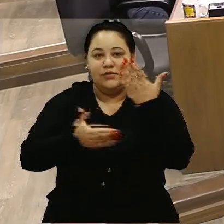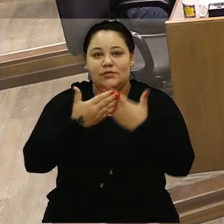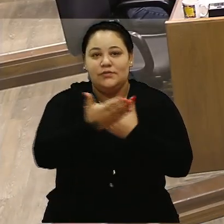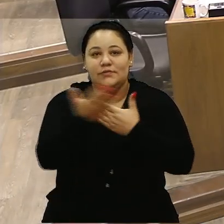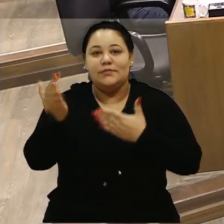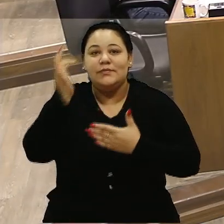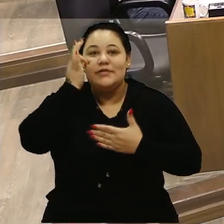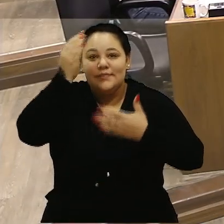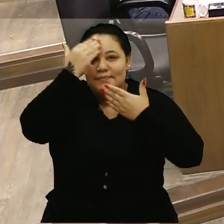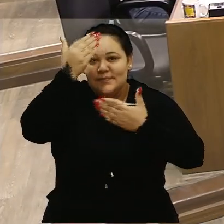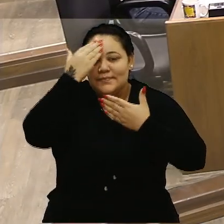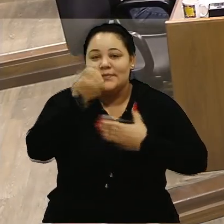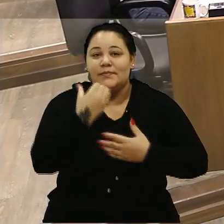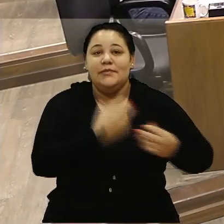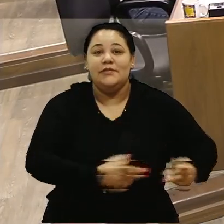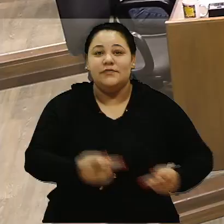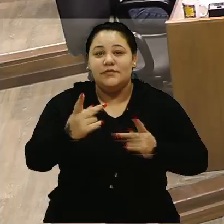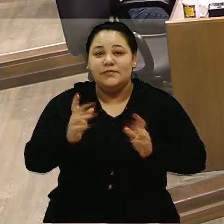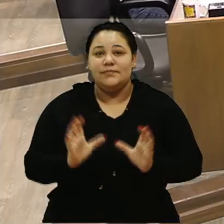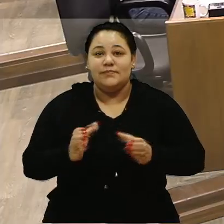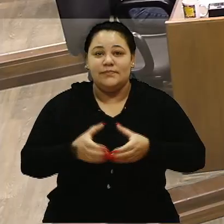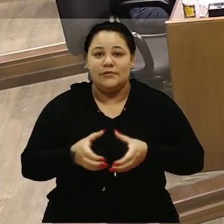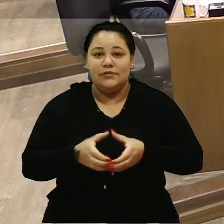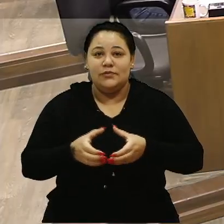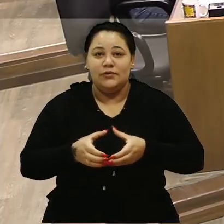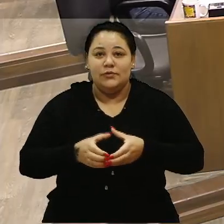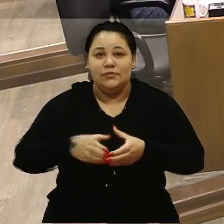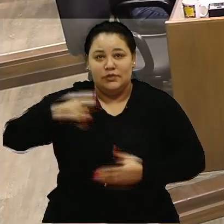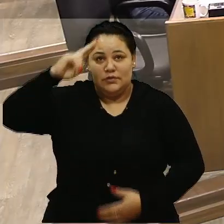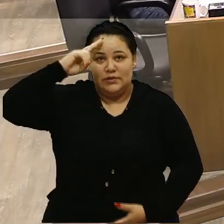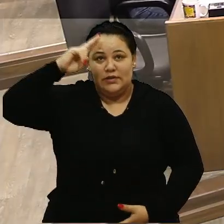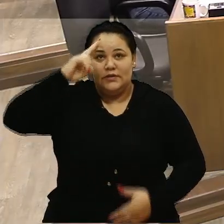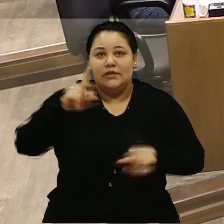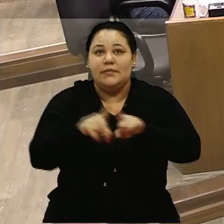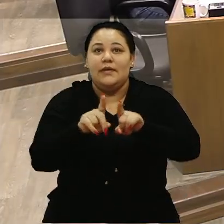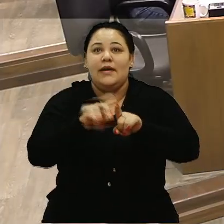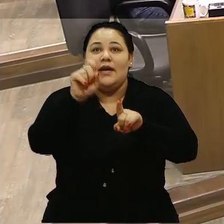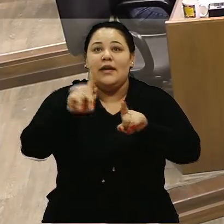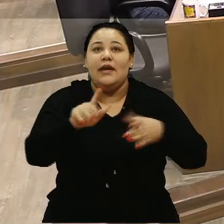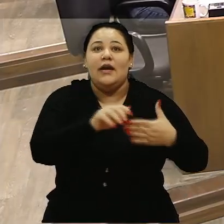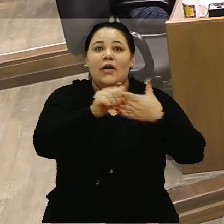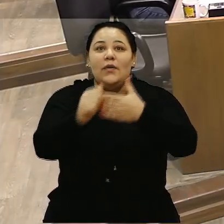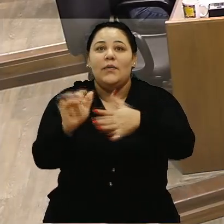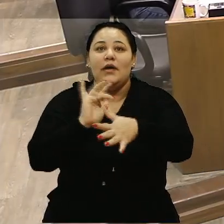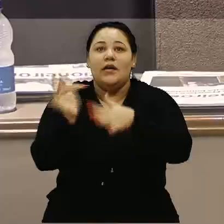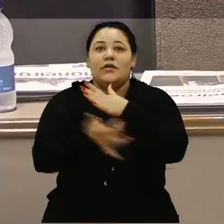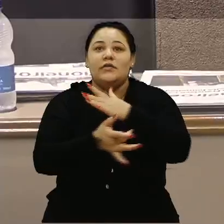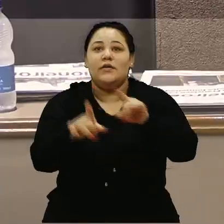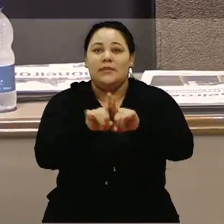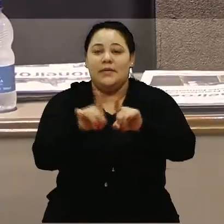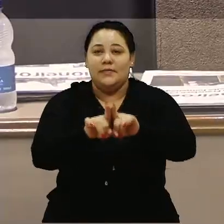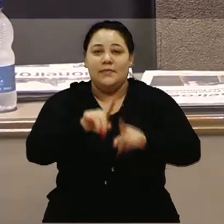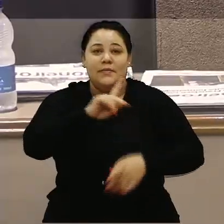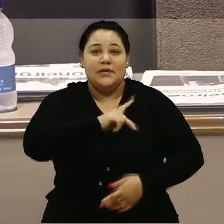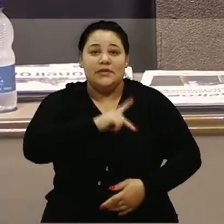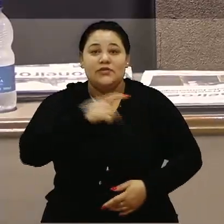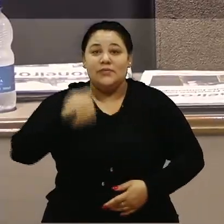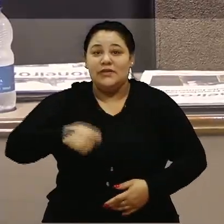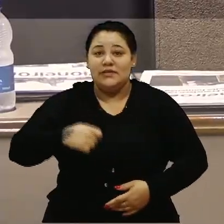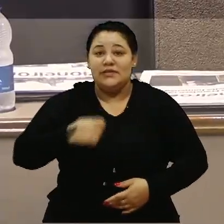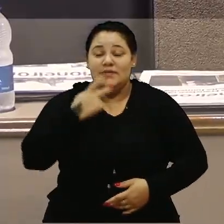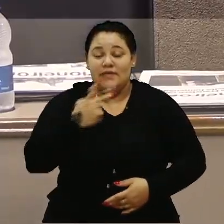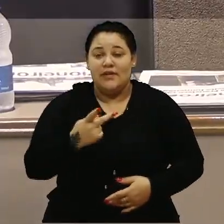plenário, sejam muito bem-vindos, ao Grupo Escoteiro também, né, a quem está nas redes sociais. Senhor presidente, não poderia deixar de fazer um